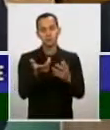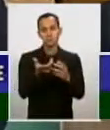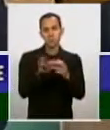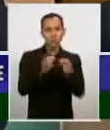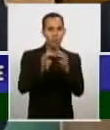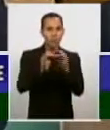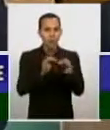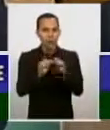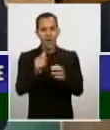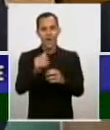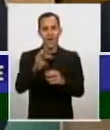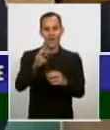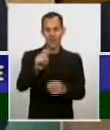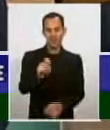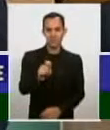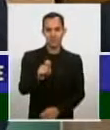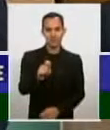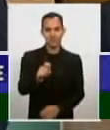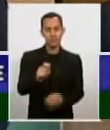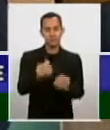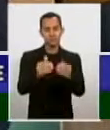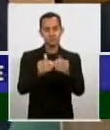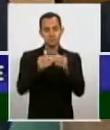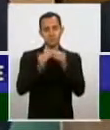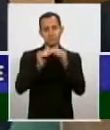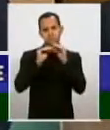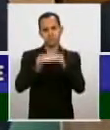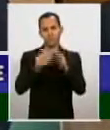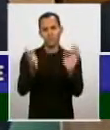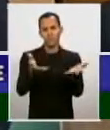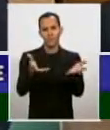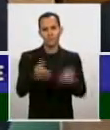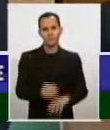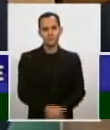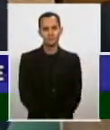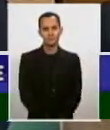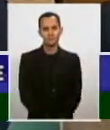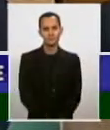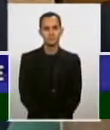alguma retificação na ata, que se pronuncie nesse momento.